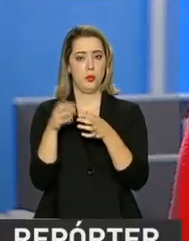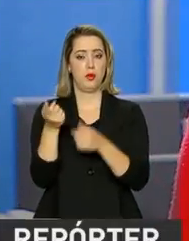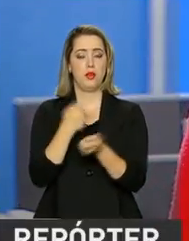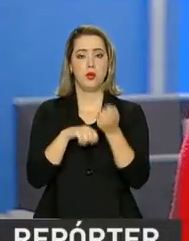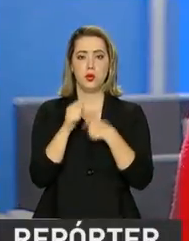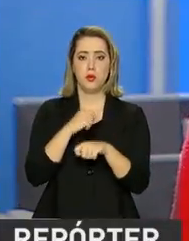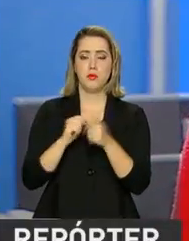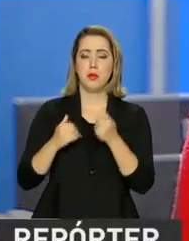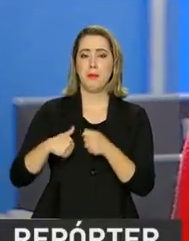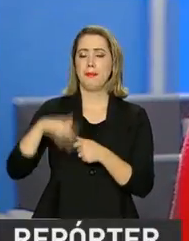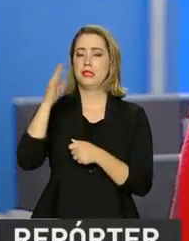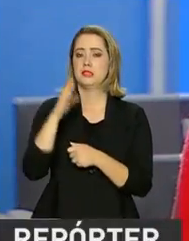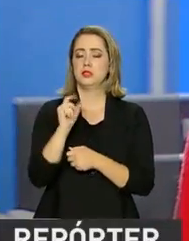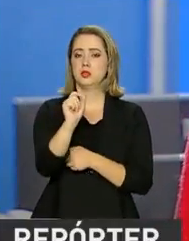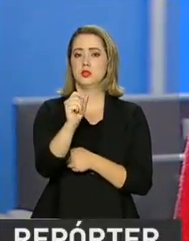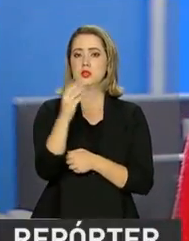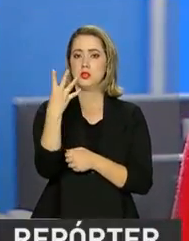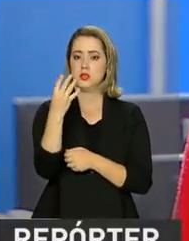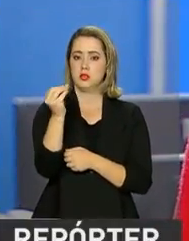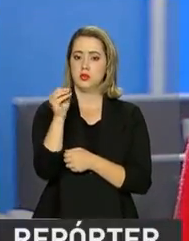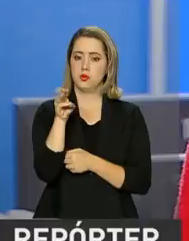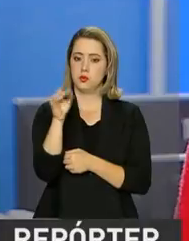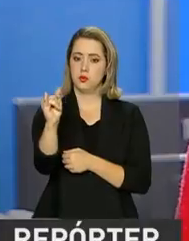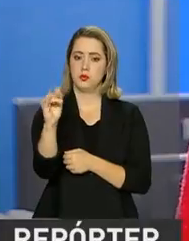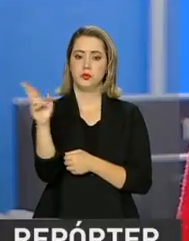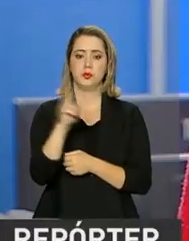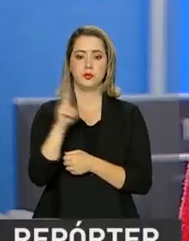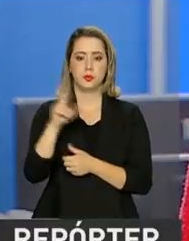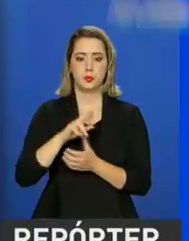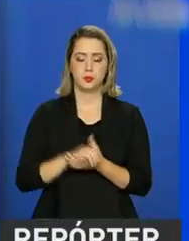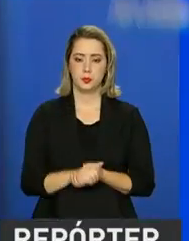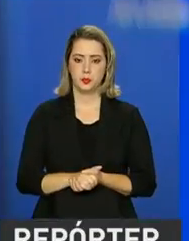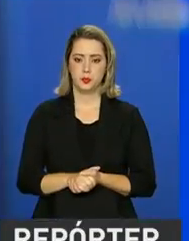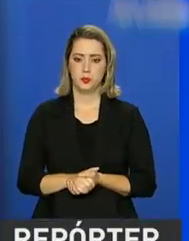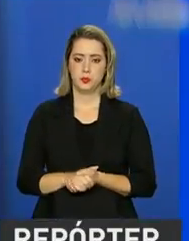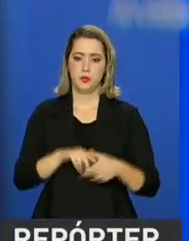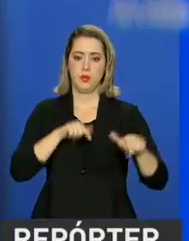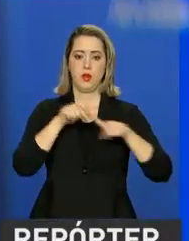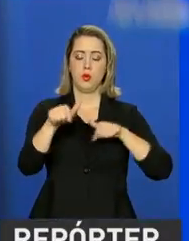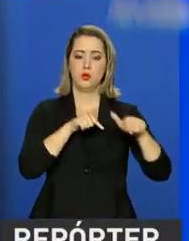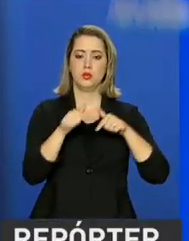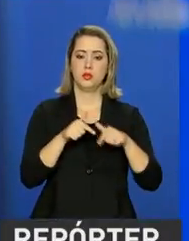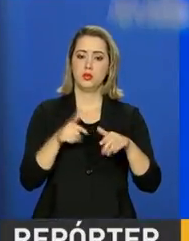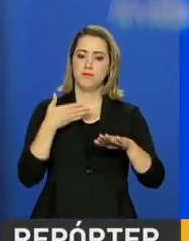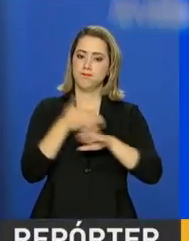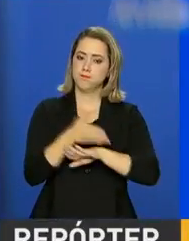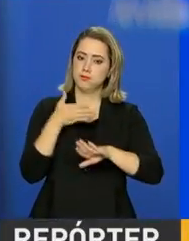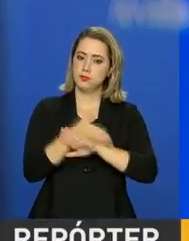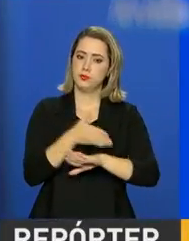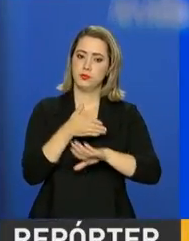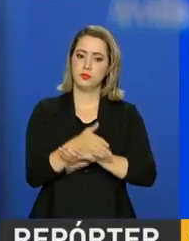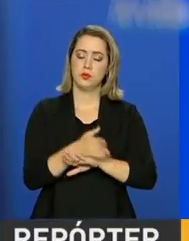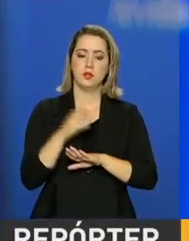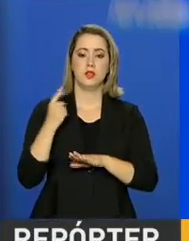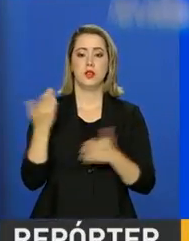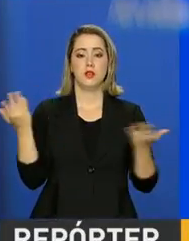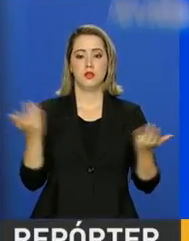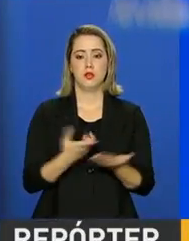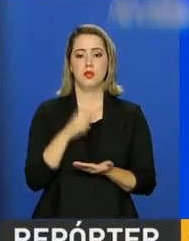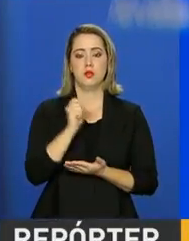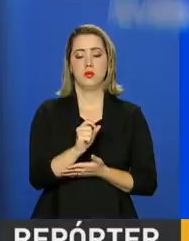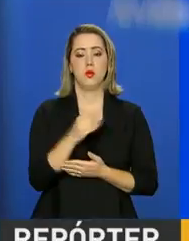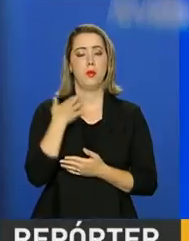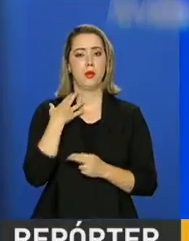brasileira vai receber uma injeção de 40 bilhões de reais trabalhador compareceu mais assiduamente